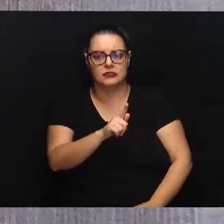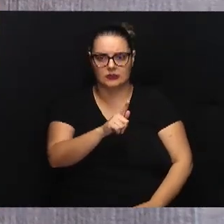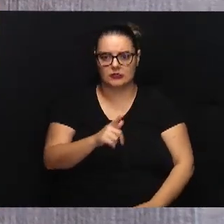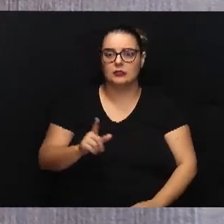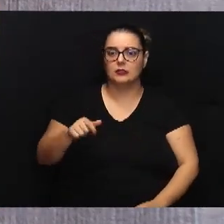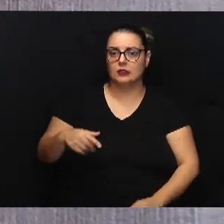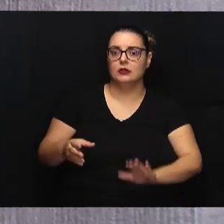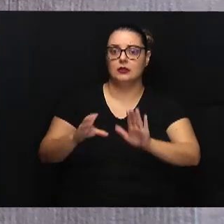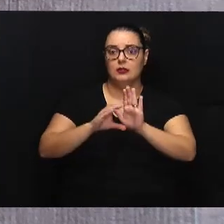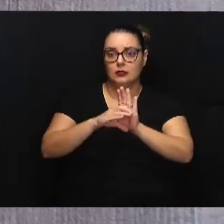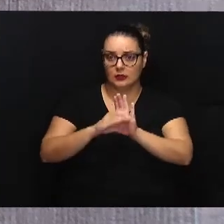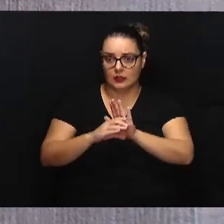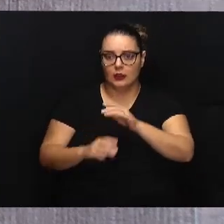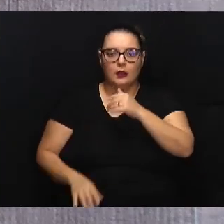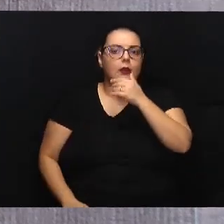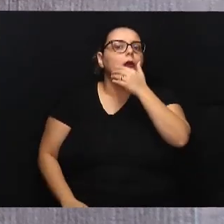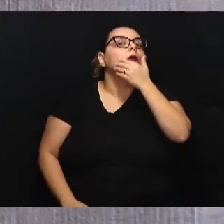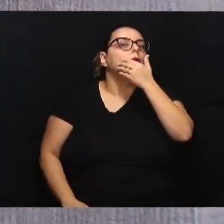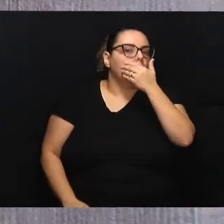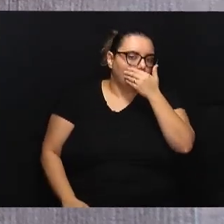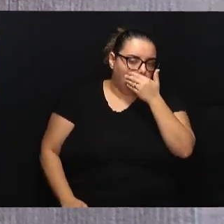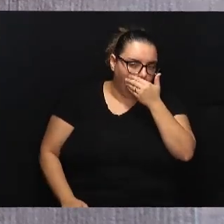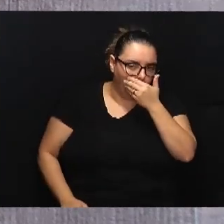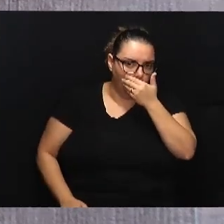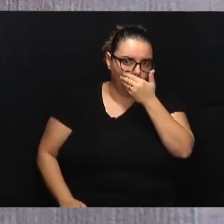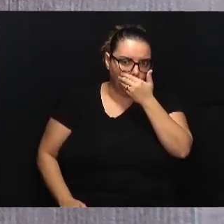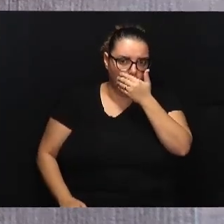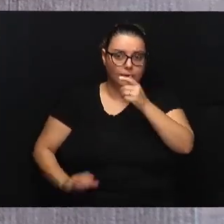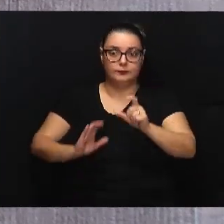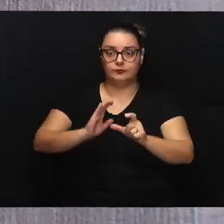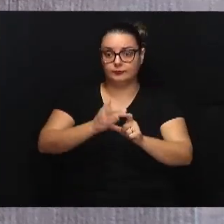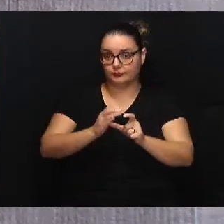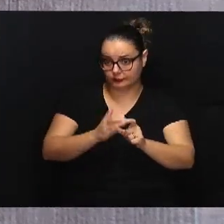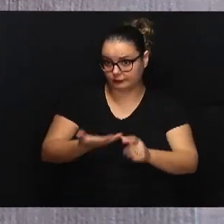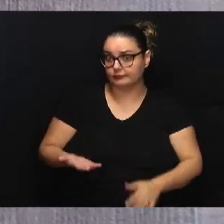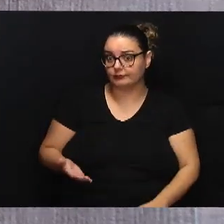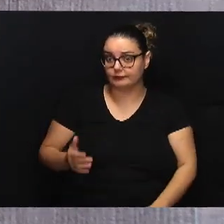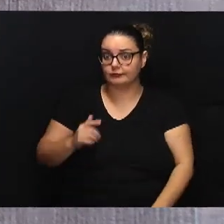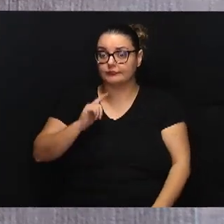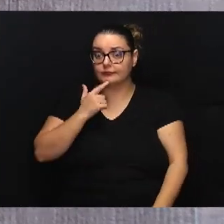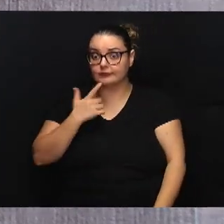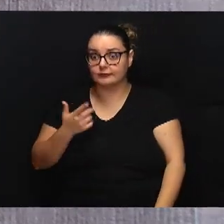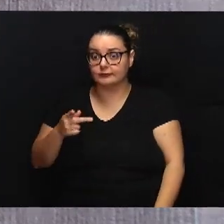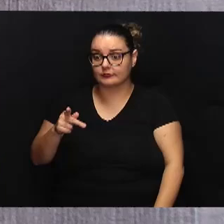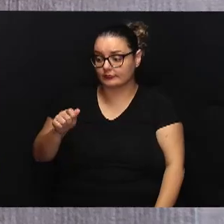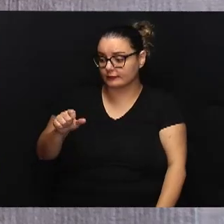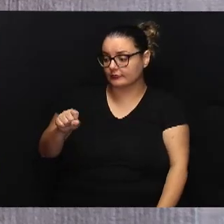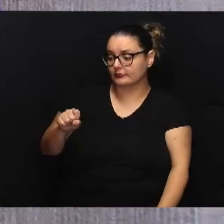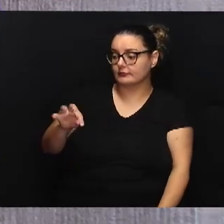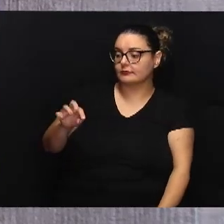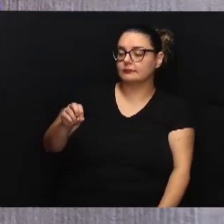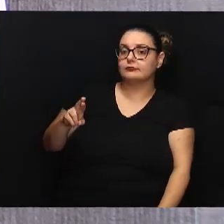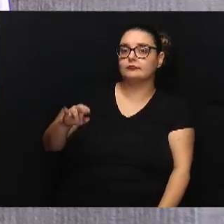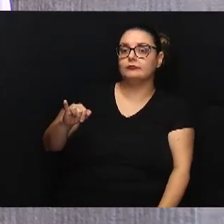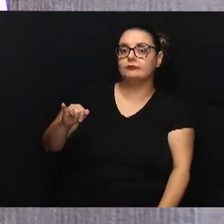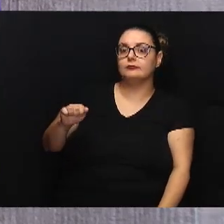que ele vem do inglês, é até engraçado, assim, ele vem do inglês que é pastorear, né? É